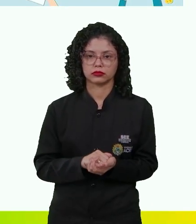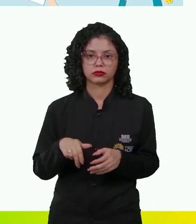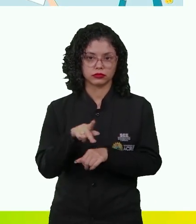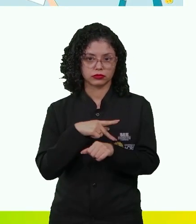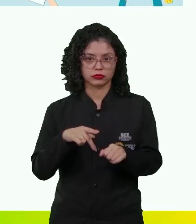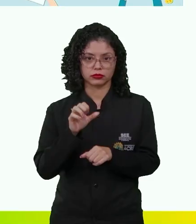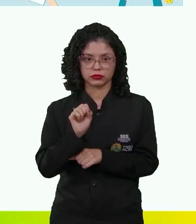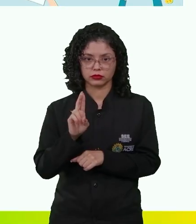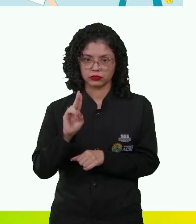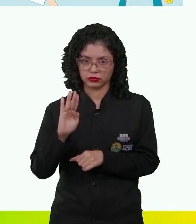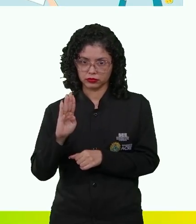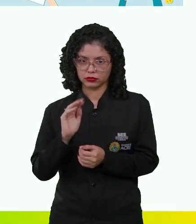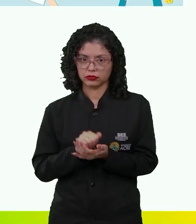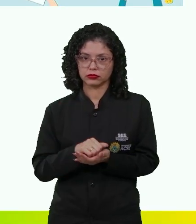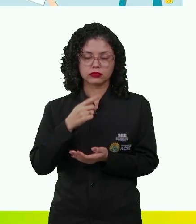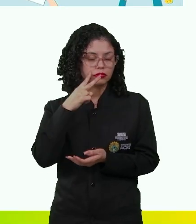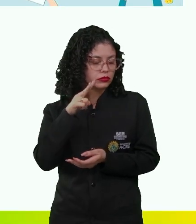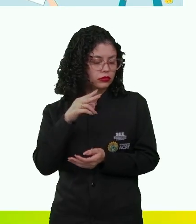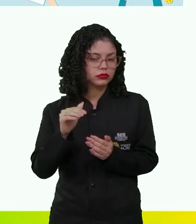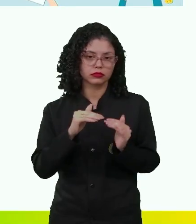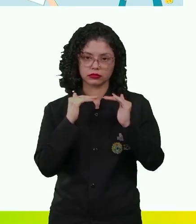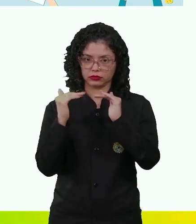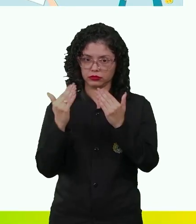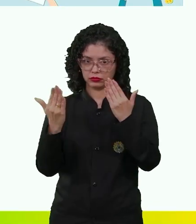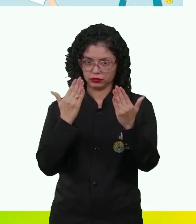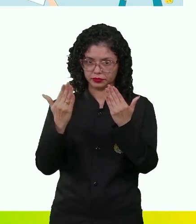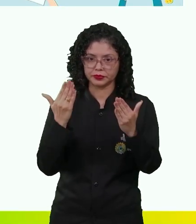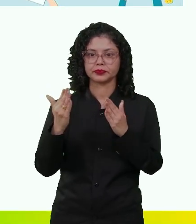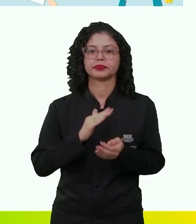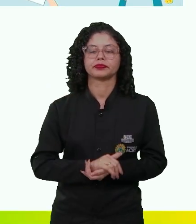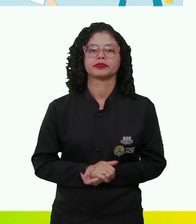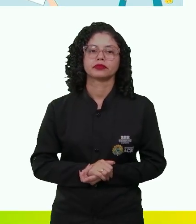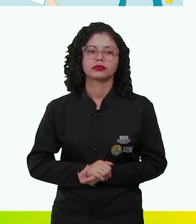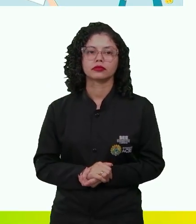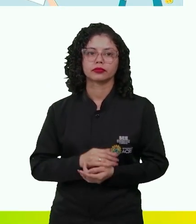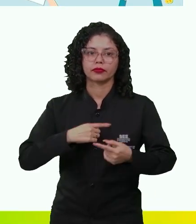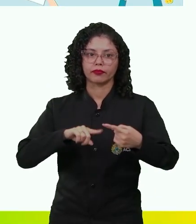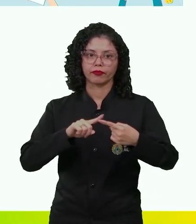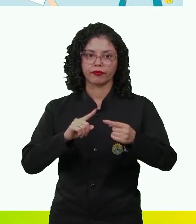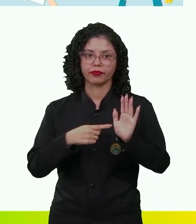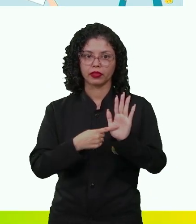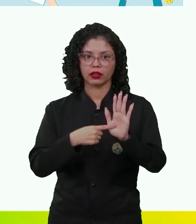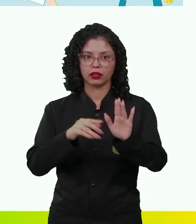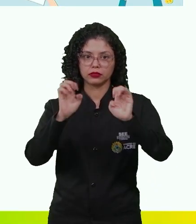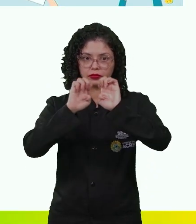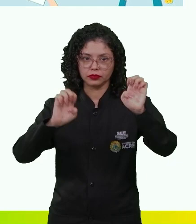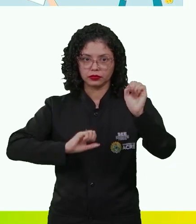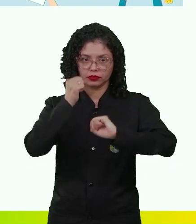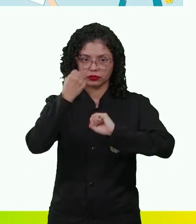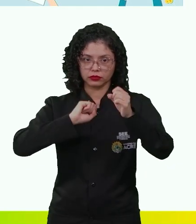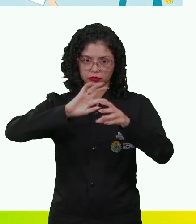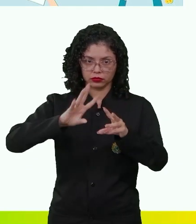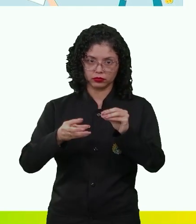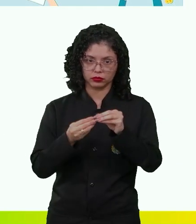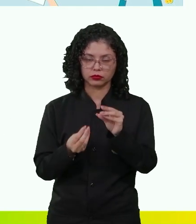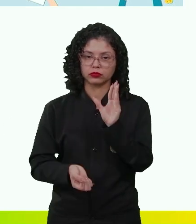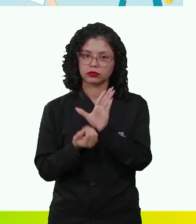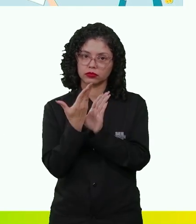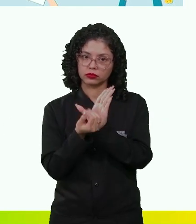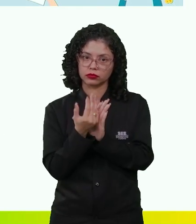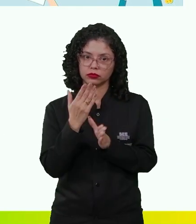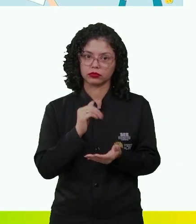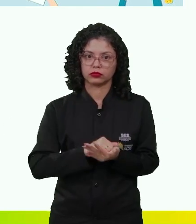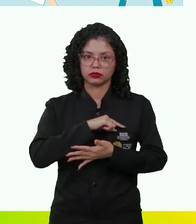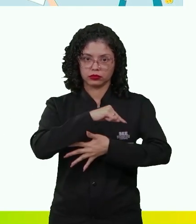países subdesenvolvidos para a gente fazer exatamente essa comparação. A primeira é: apresentam estrutura industrial